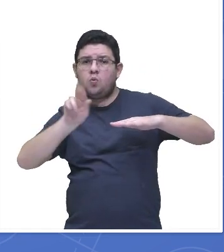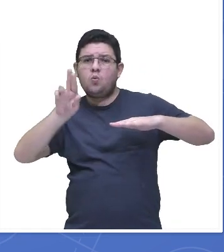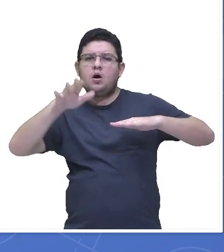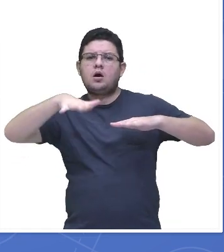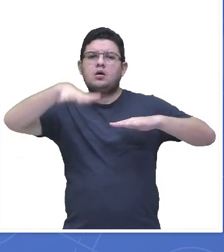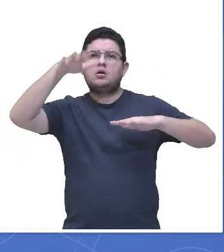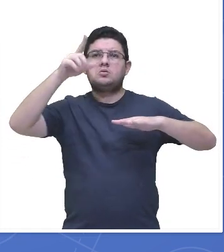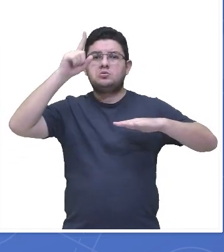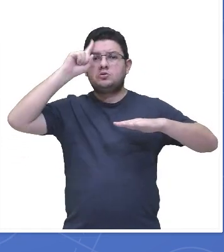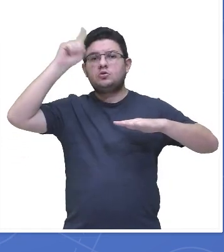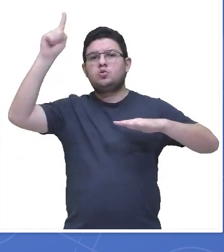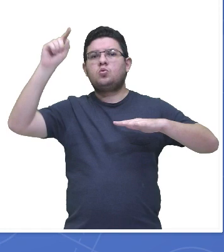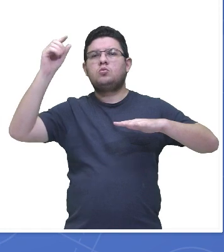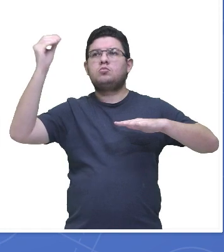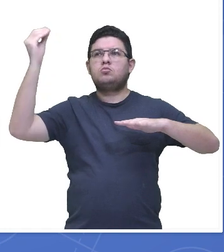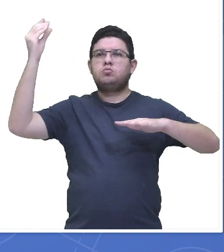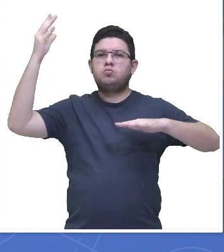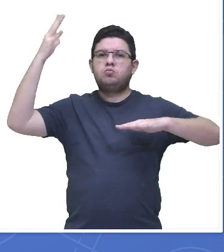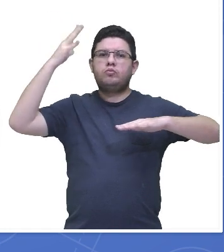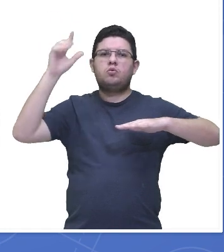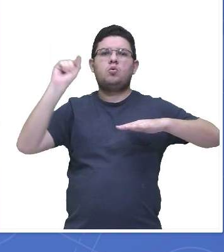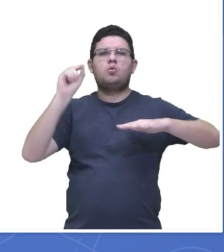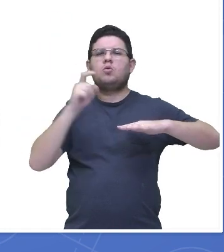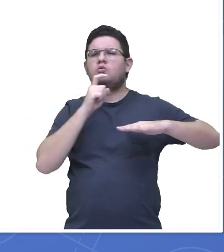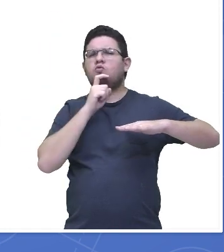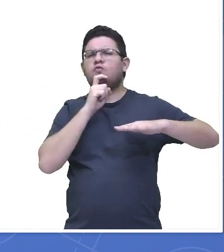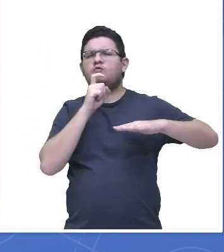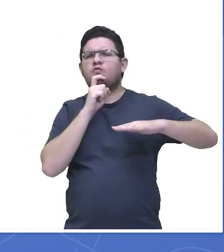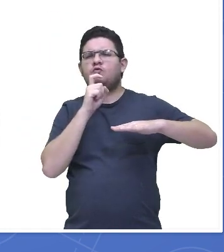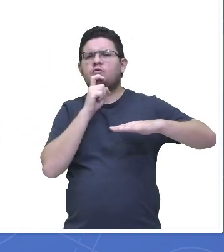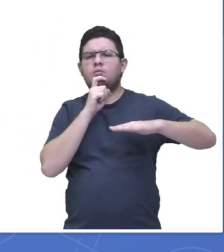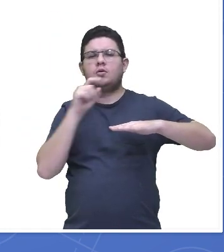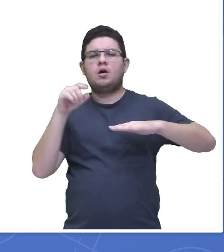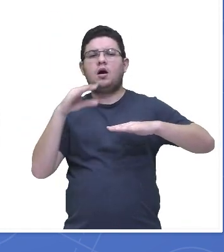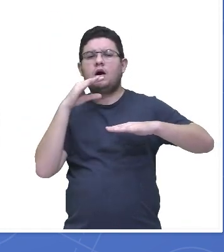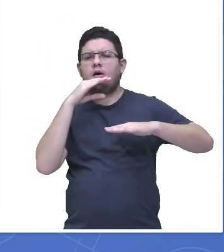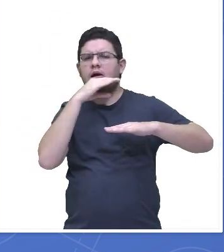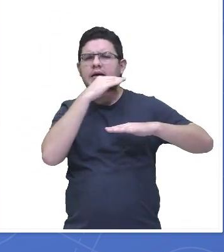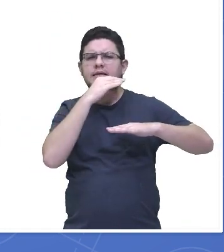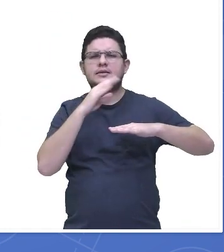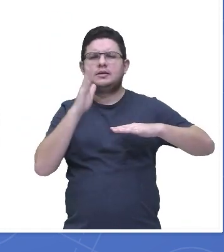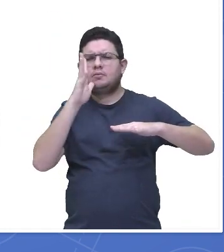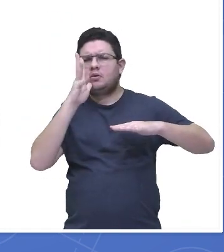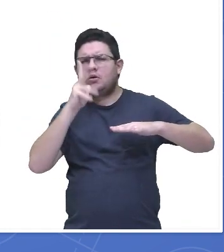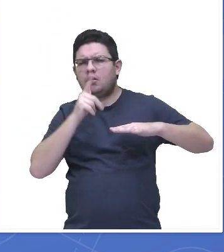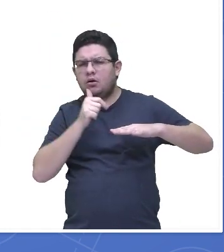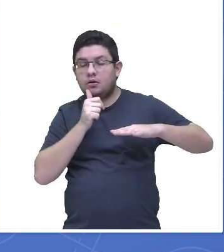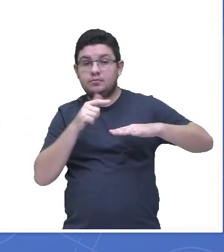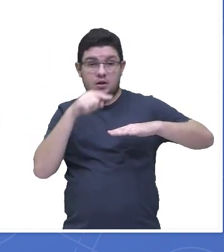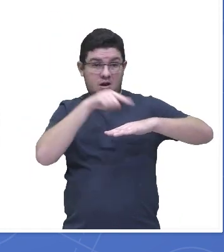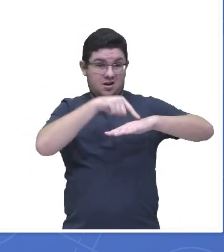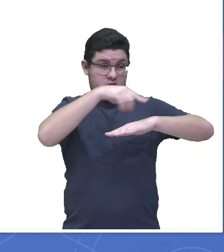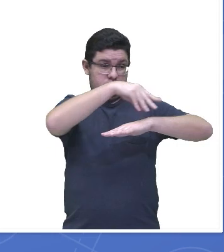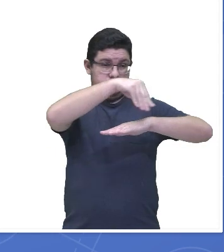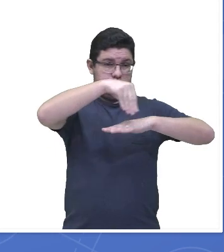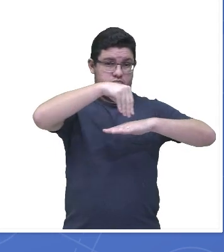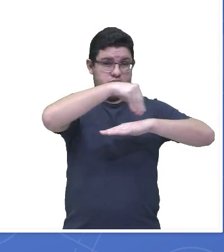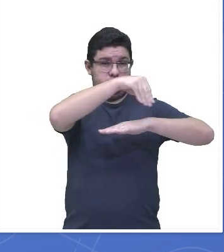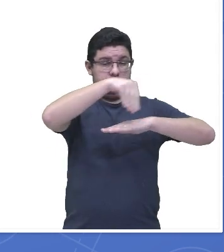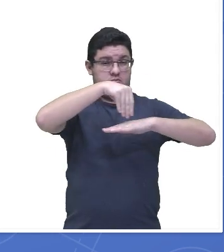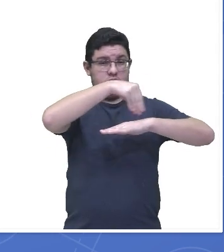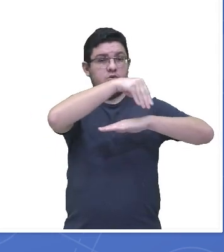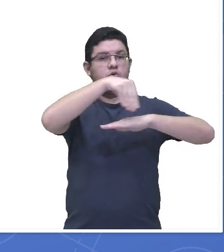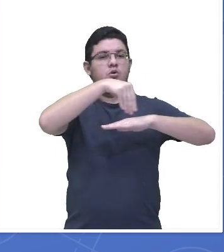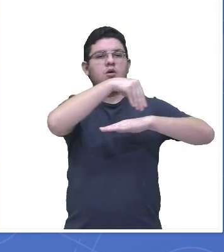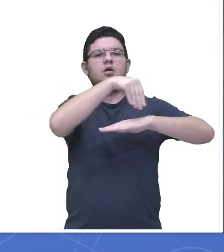frio, porque a água demora muito a se aquecer. Já a areia da praia se aquece rápido. Então, essa diferença de temperatura